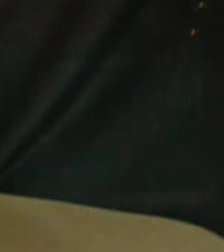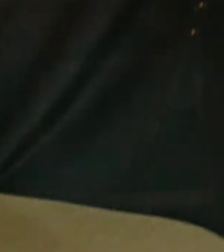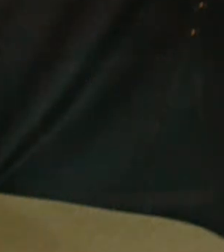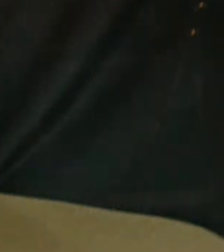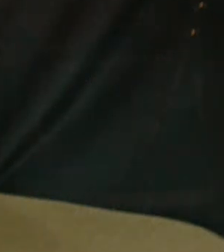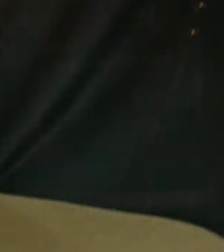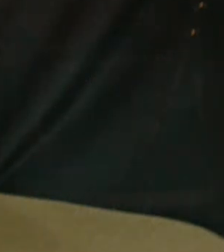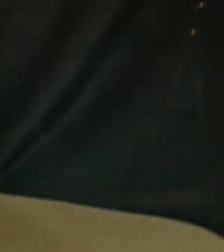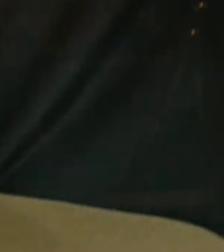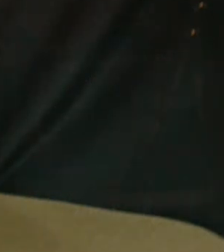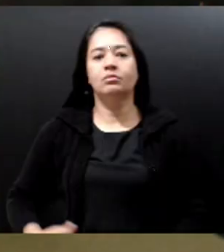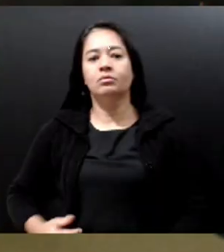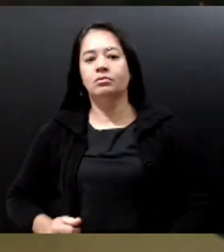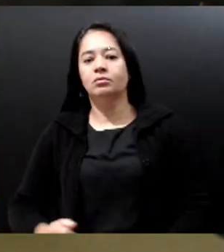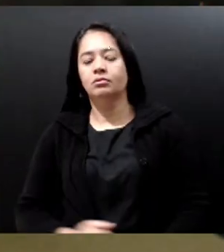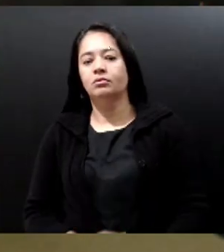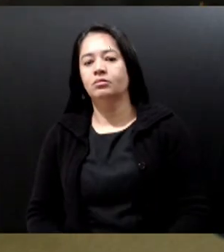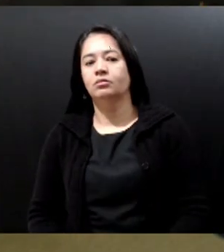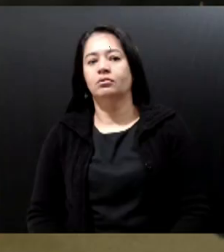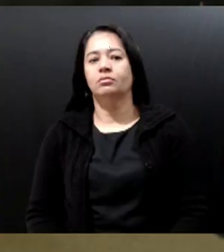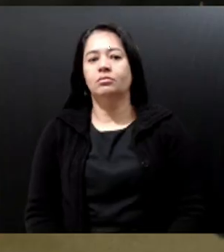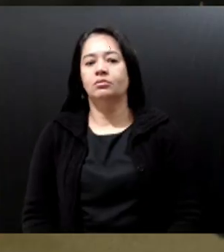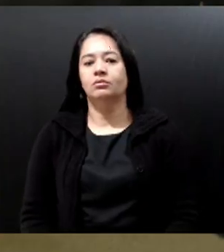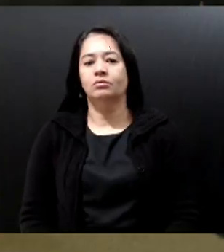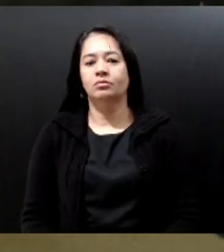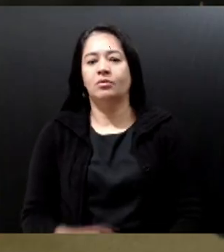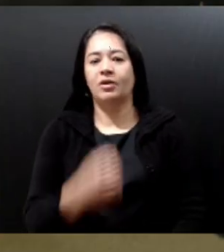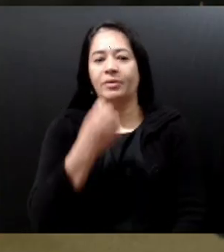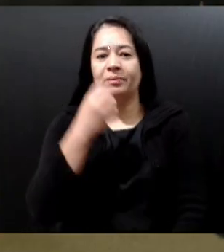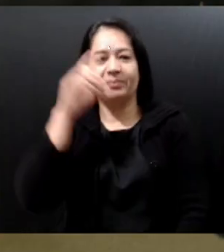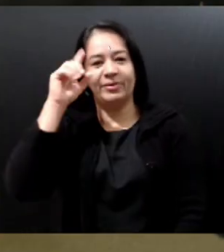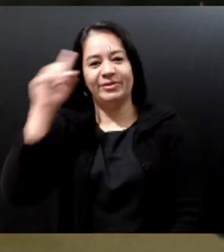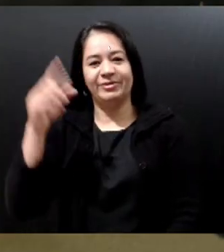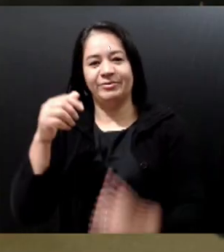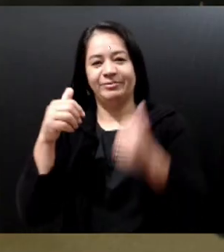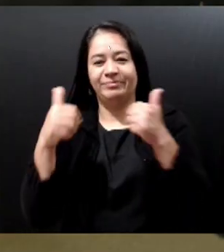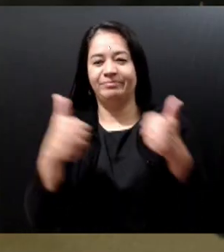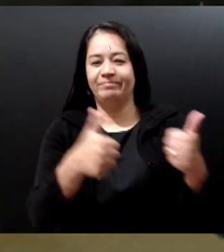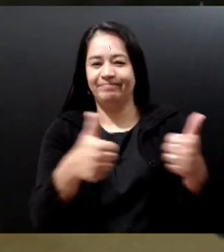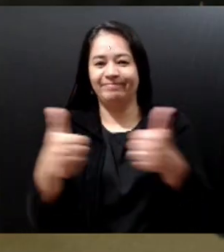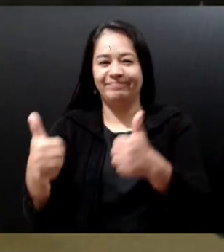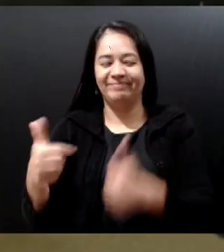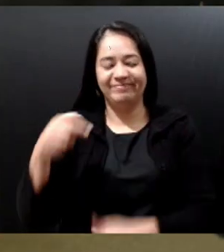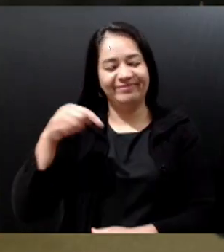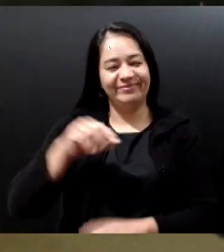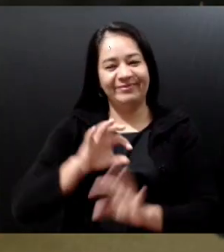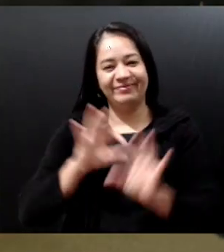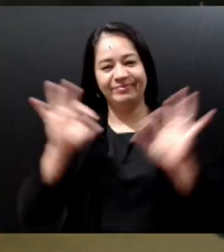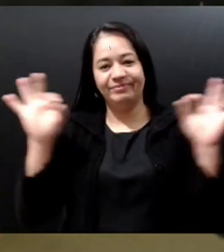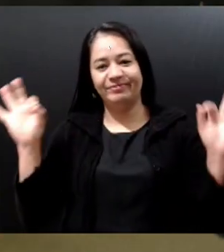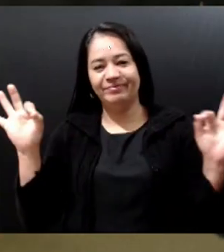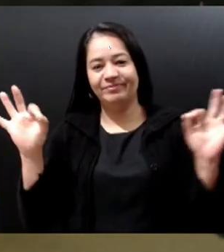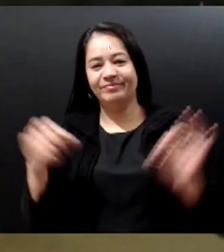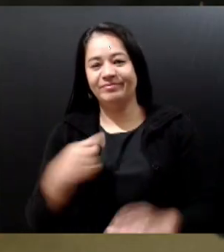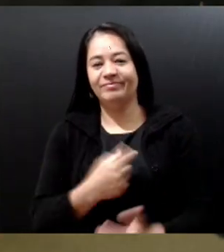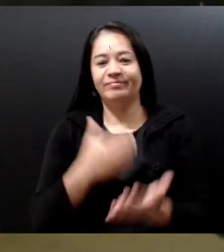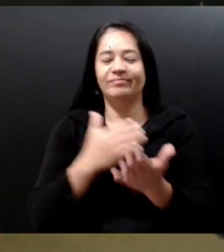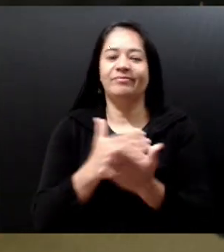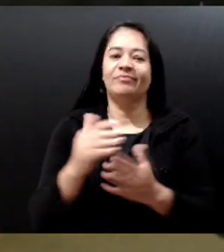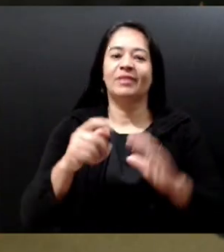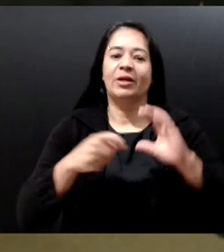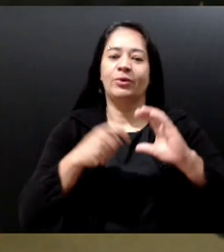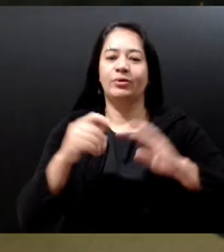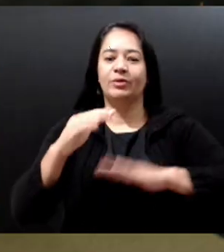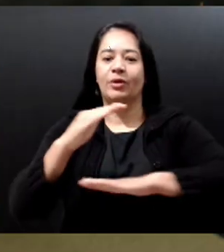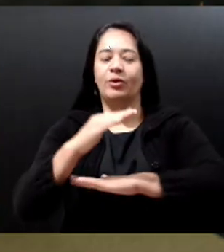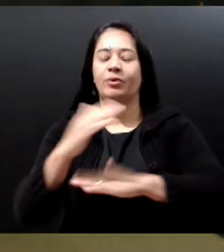Olá, bom dia! Está tudo bem por aí? Por aqui tudo ótimo! Estamos começando o nosso Estúdio Câmara desta terça-feira,